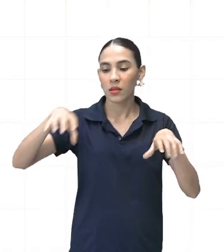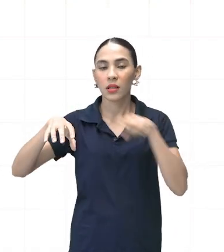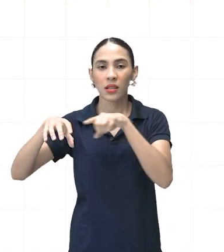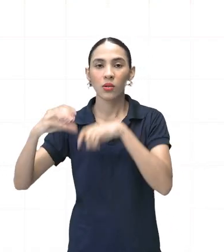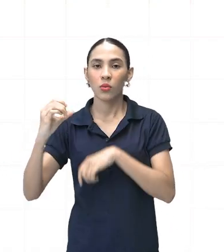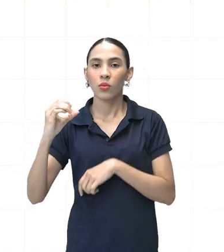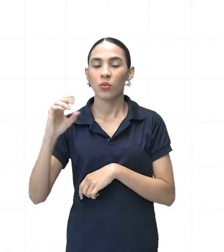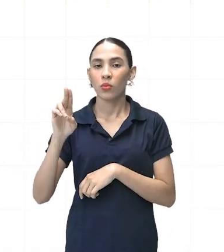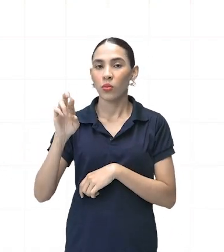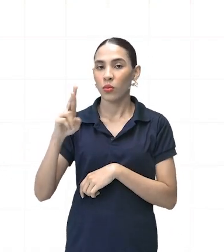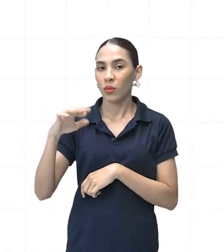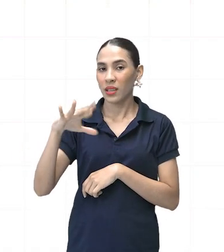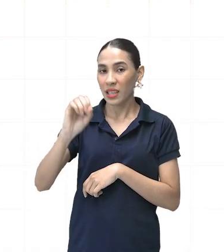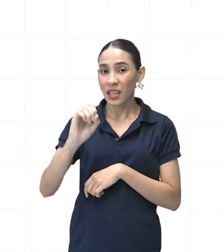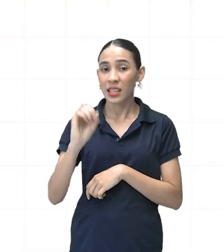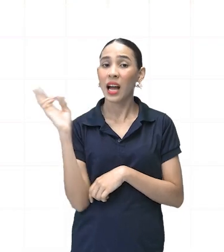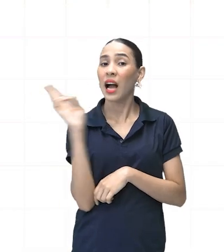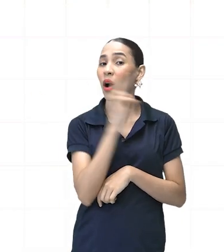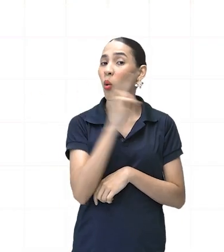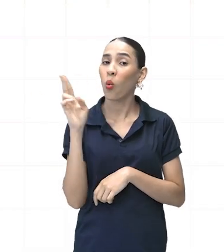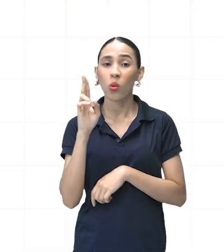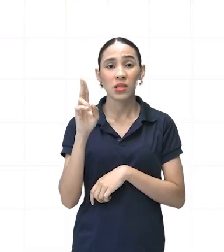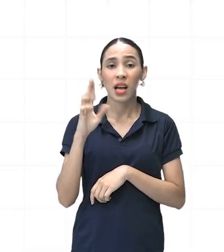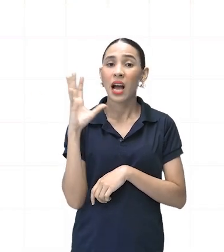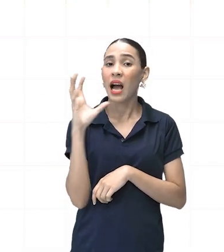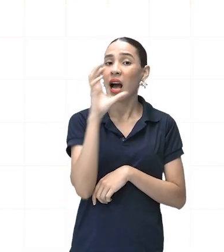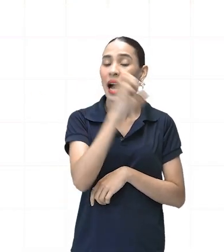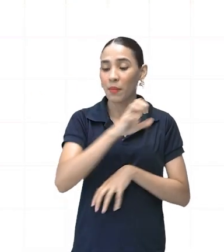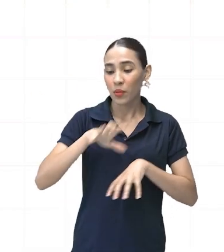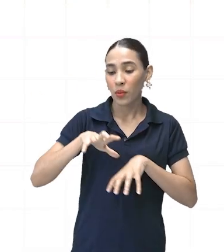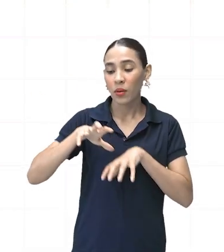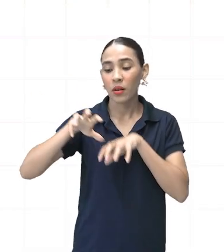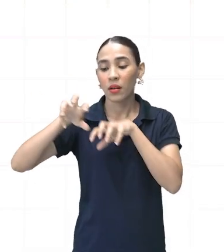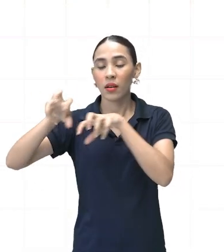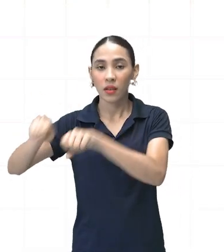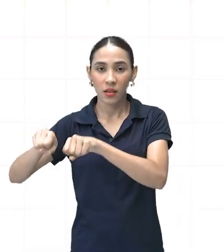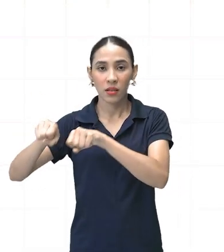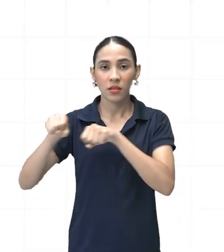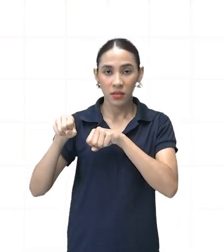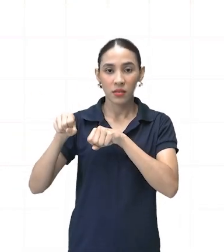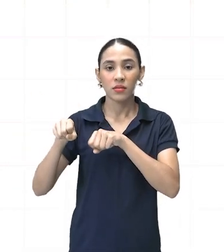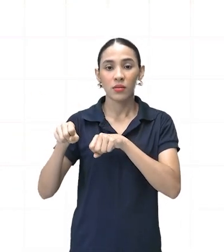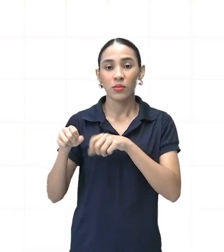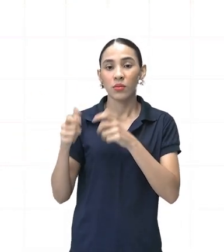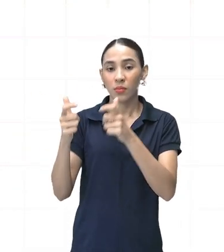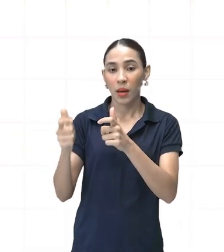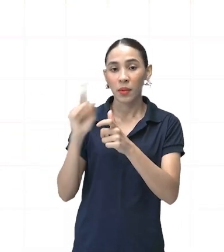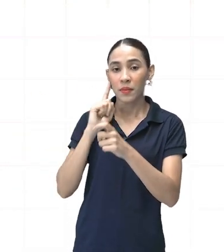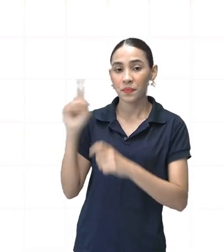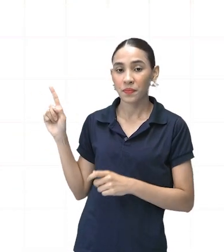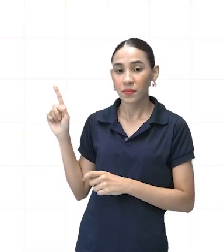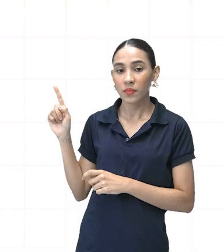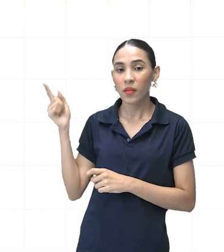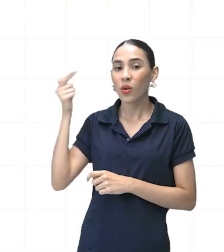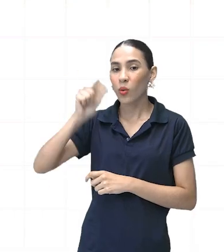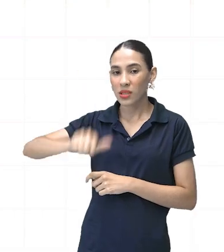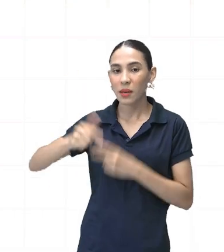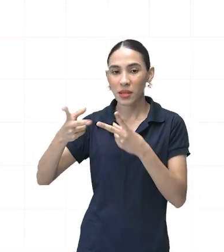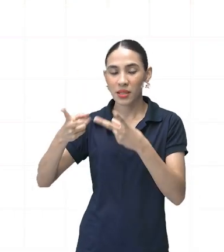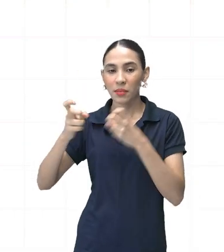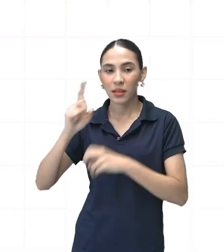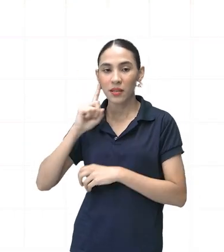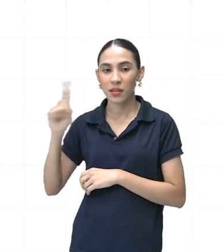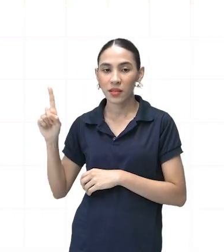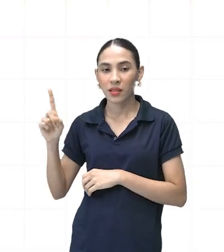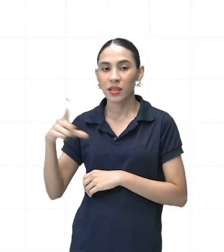Ucrânia. A Rússia, gente, rapidamente vai avançar aí, né? No mapa a gente já dá para ter uma ideia do que ocorreu,